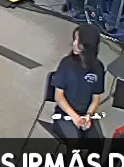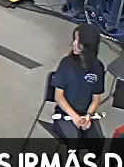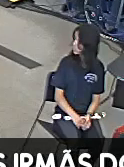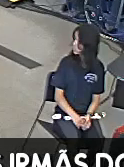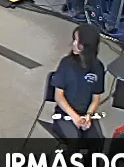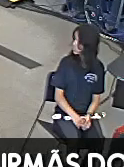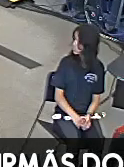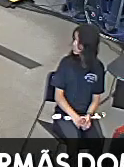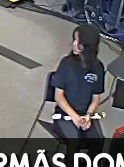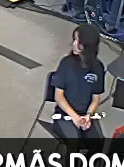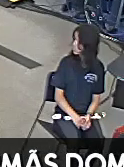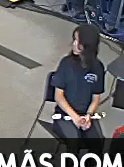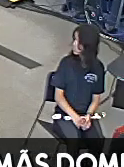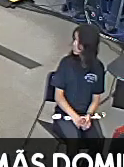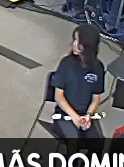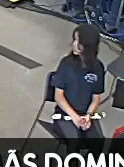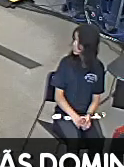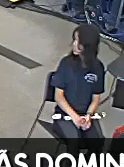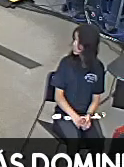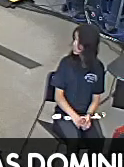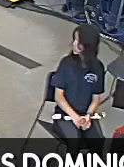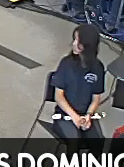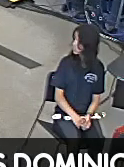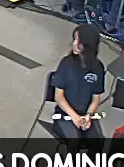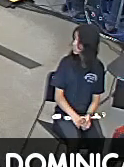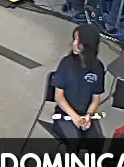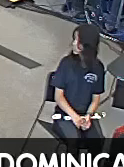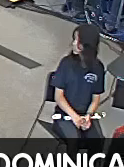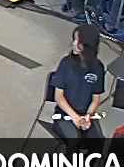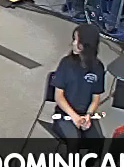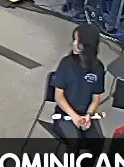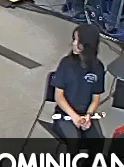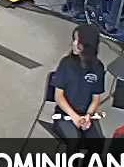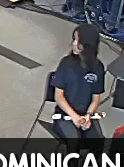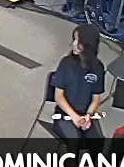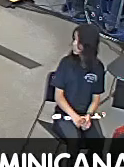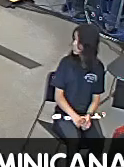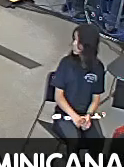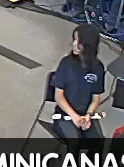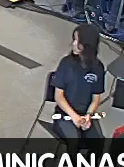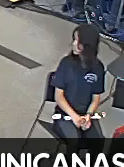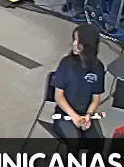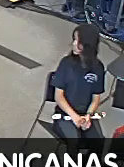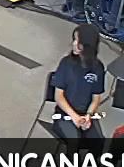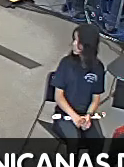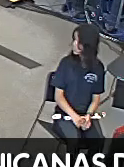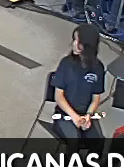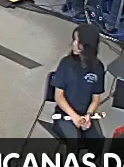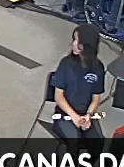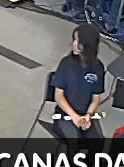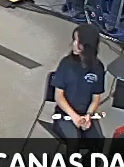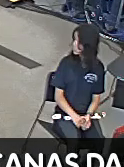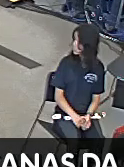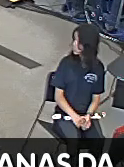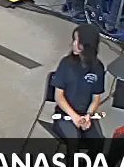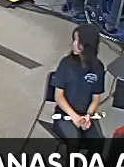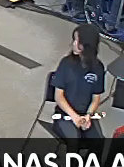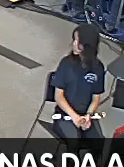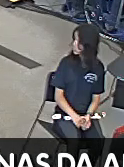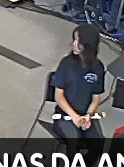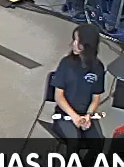alargaram fronteira de modo quantitativo, ao virem, de fato, na superação